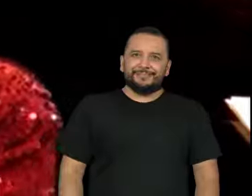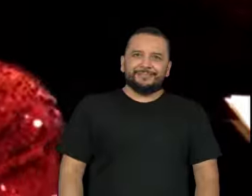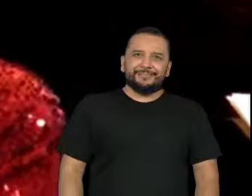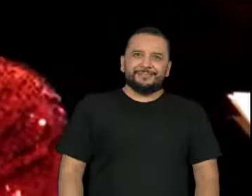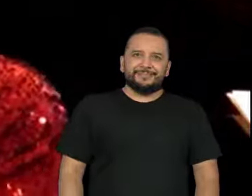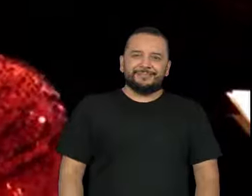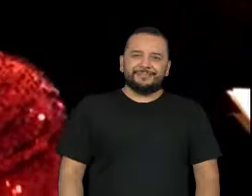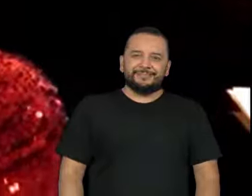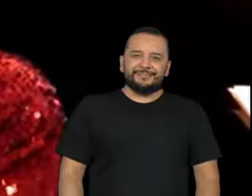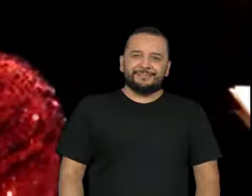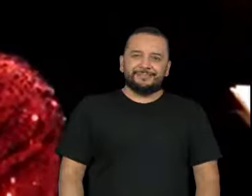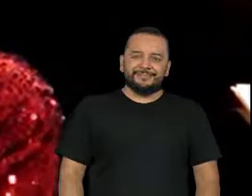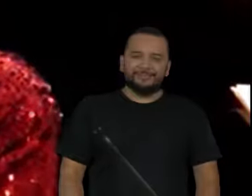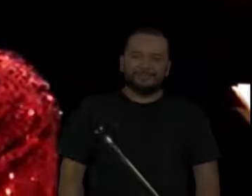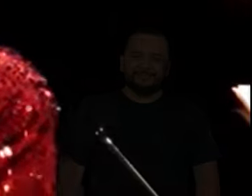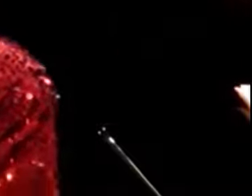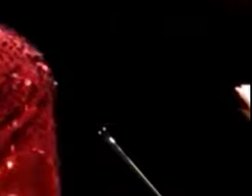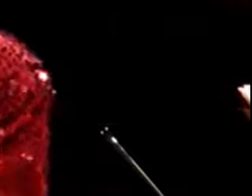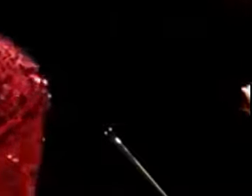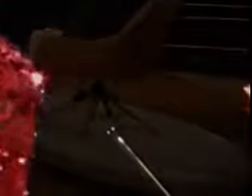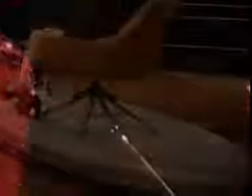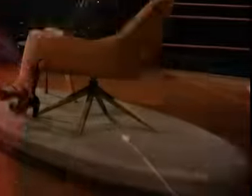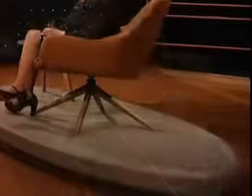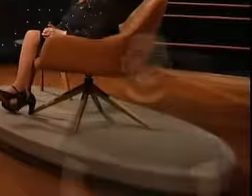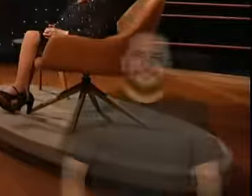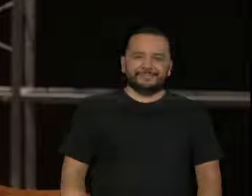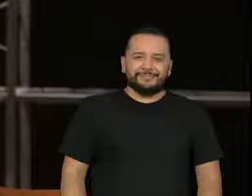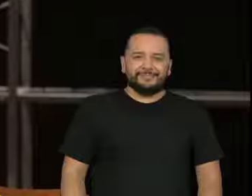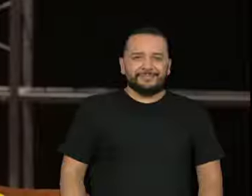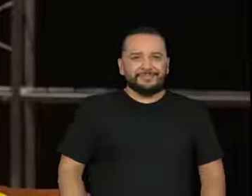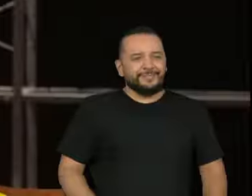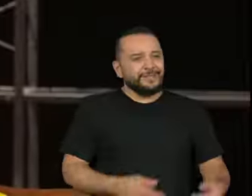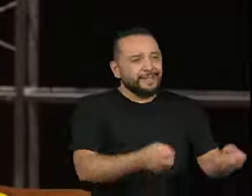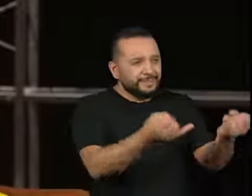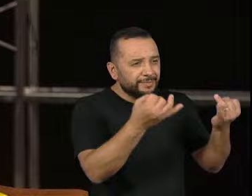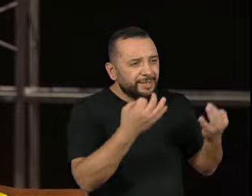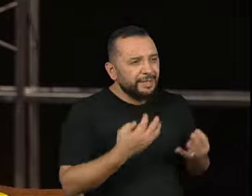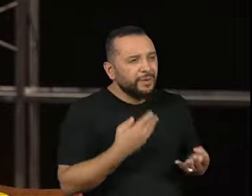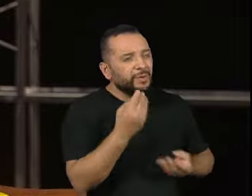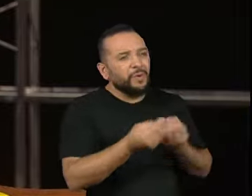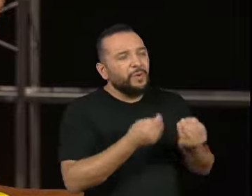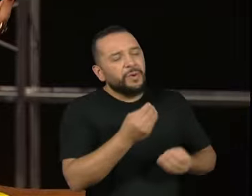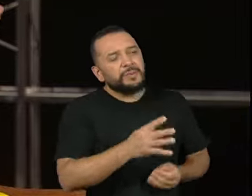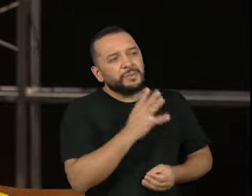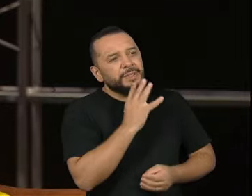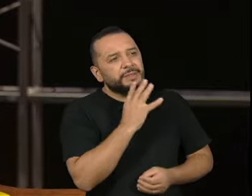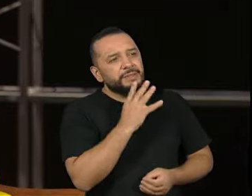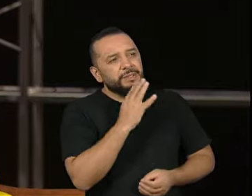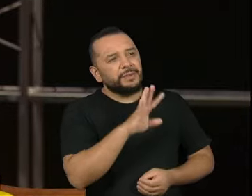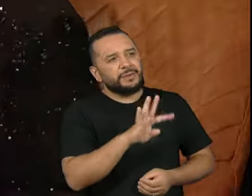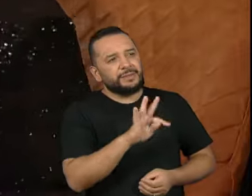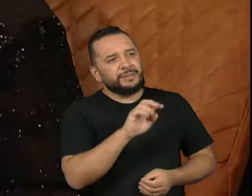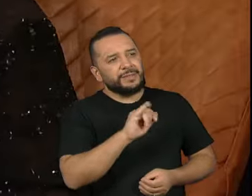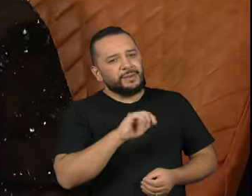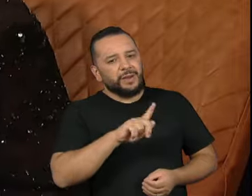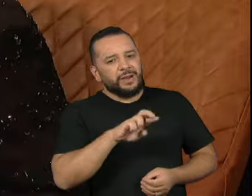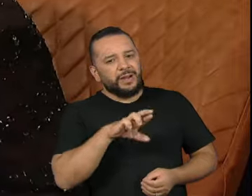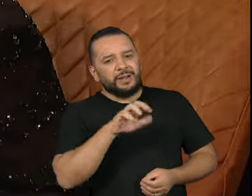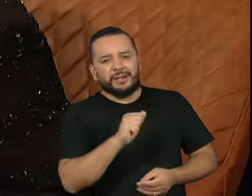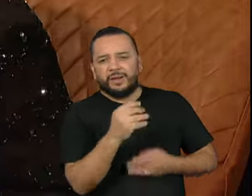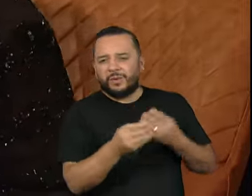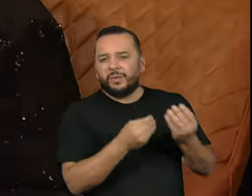juventude assim perdida. Claudete, conta pra gente como é que você conheceu o Taiguara, o que vocês fizeram juntos? Bom, eu já